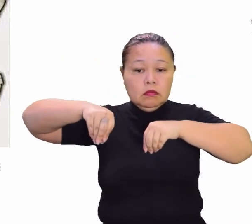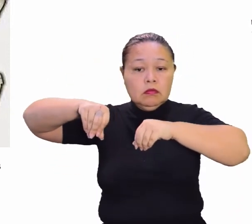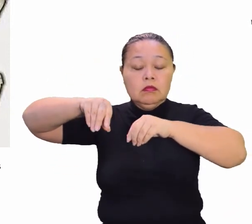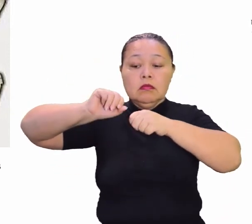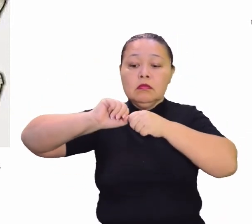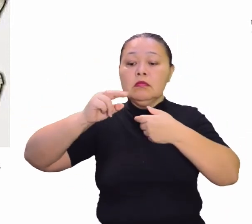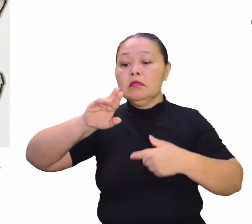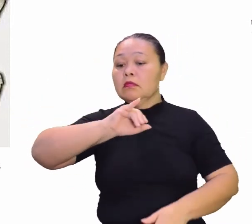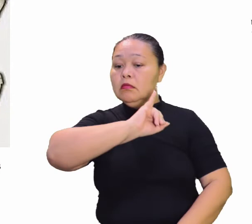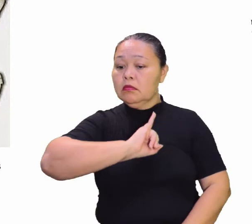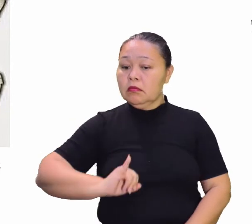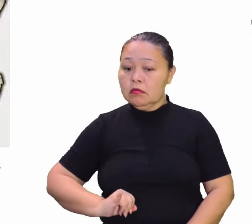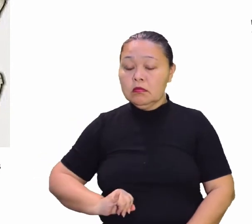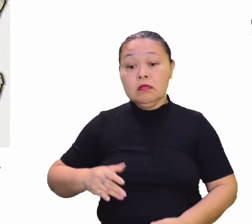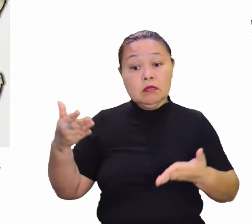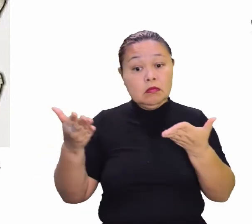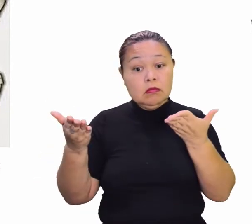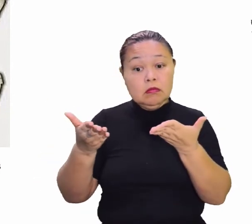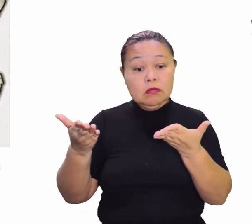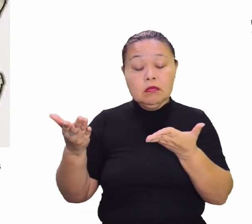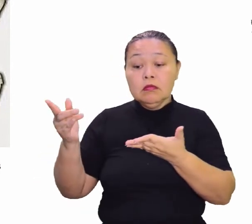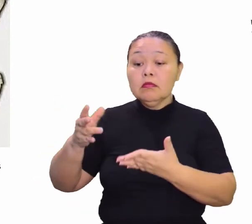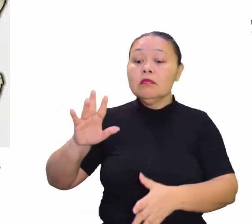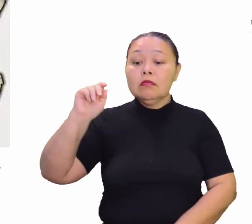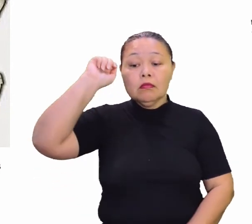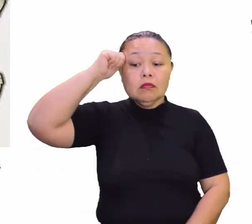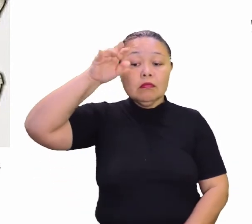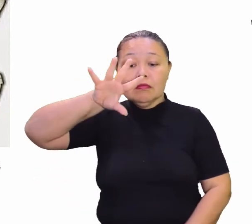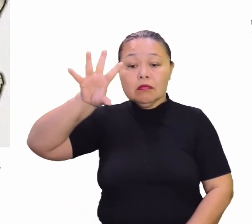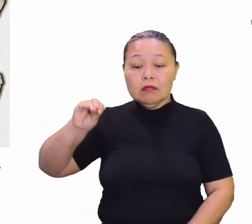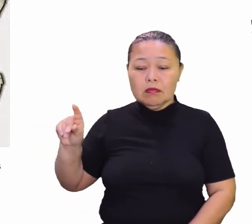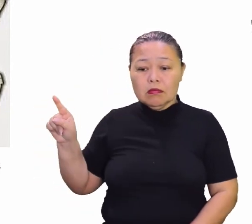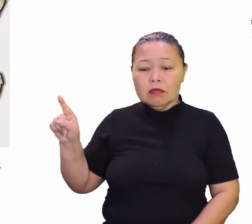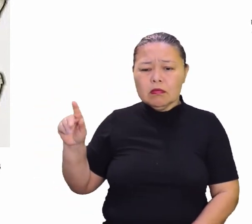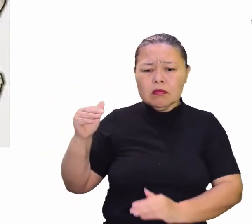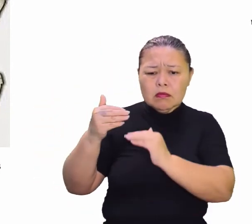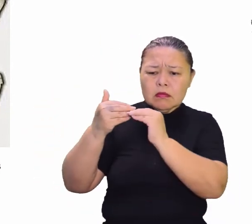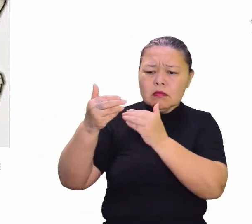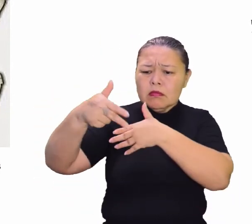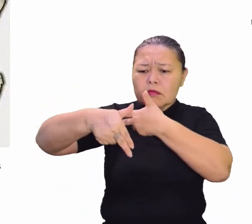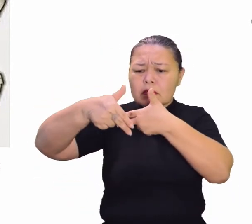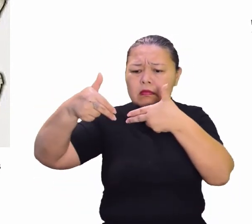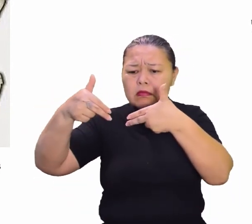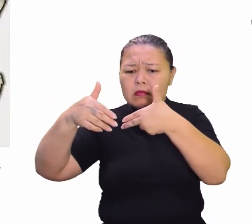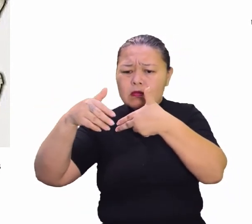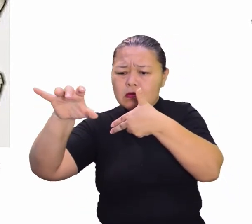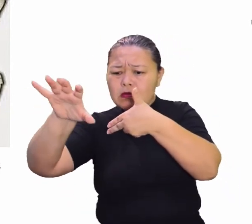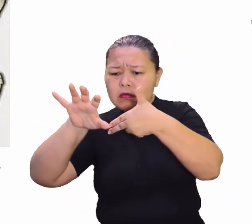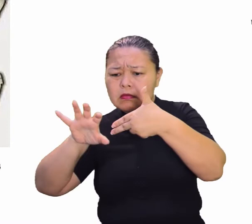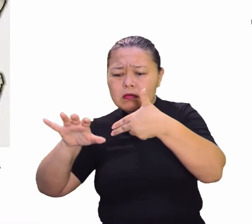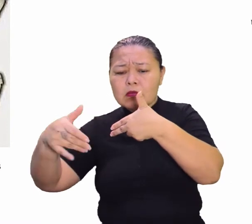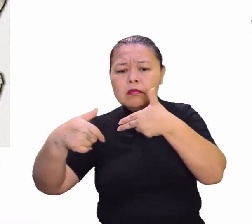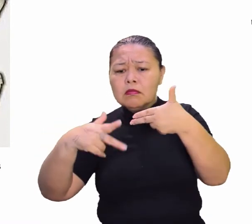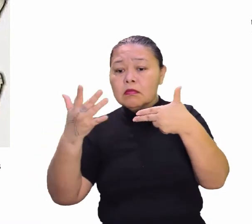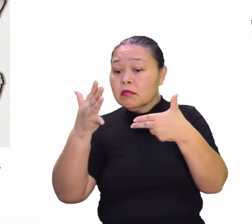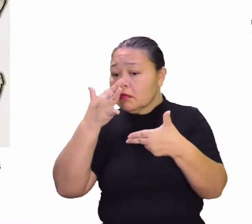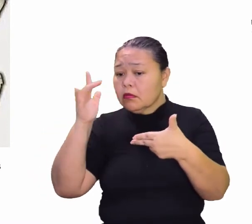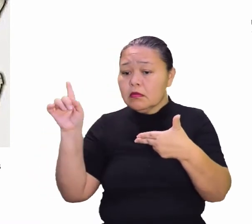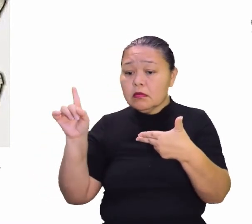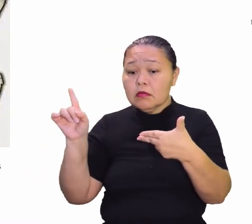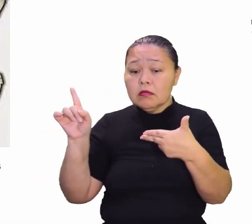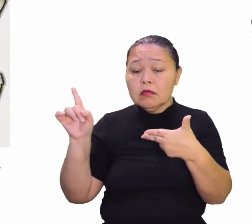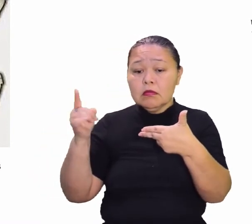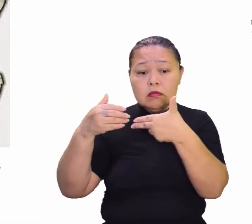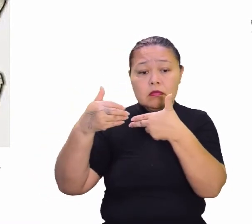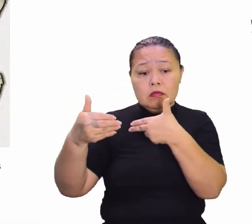do imperialismo. E agora a gente tem uma África agora divisão étnica, onde a gente consegue observar